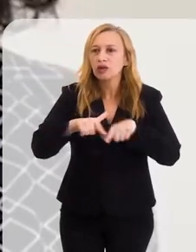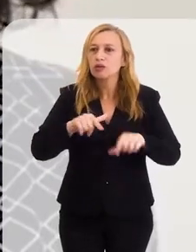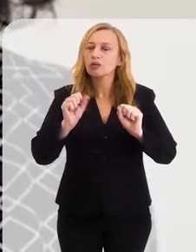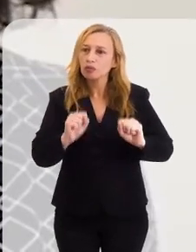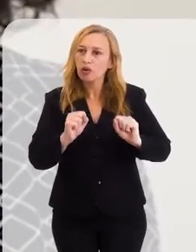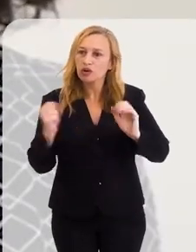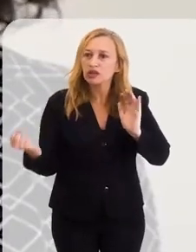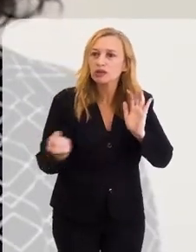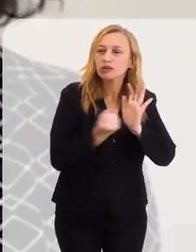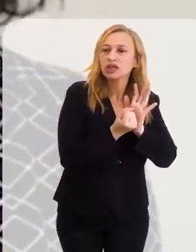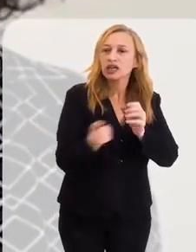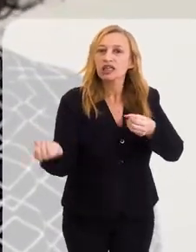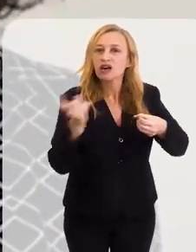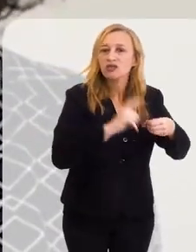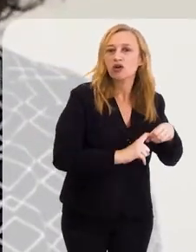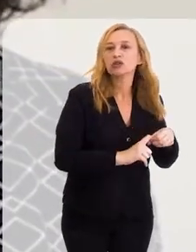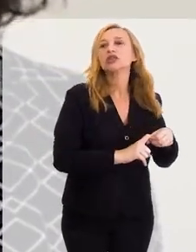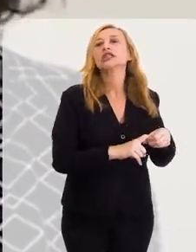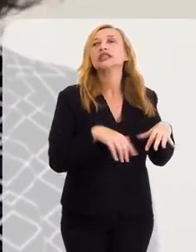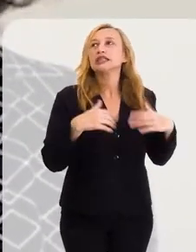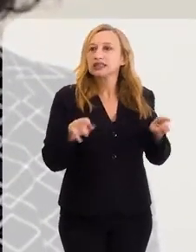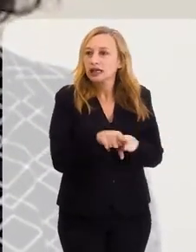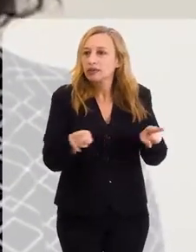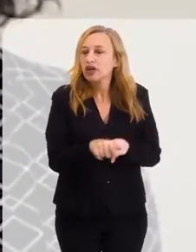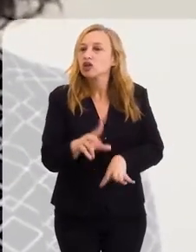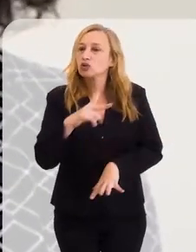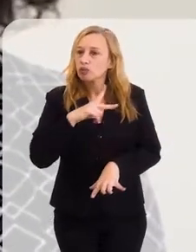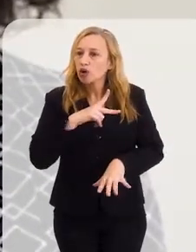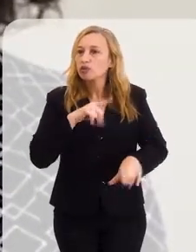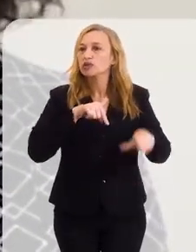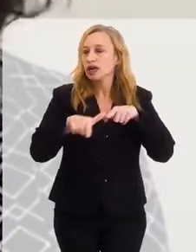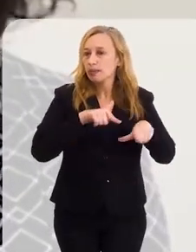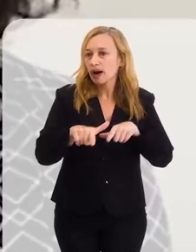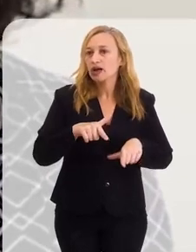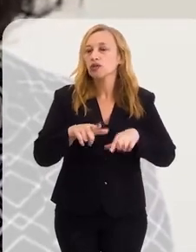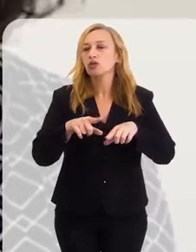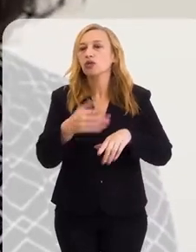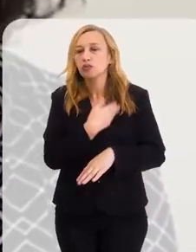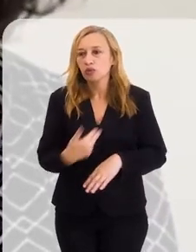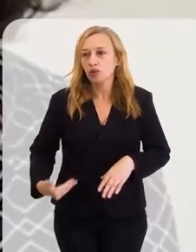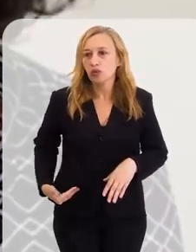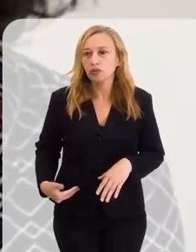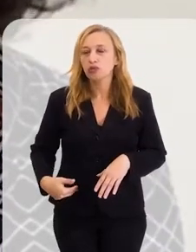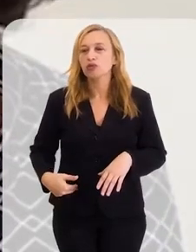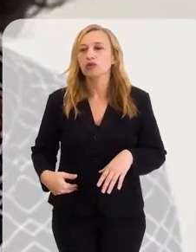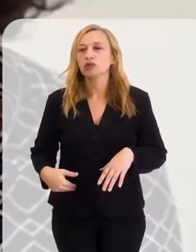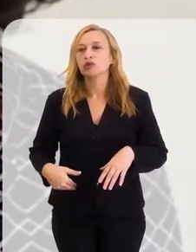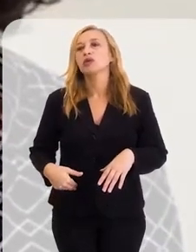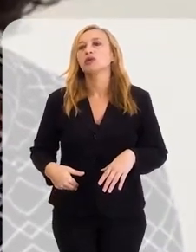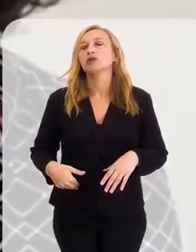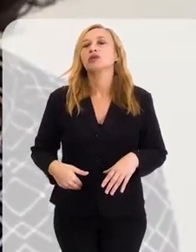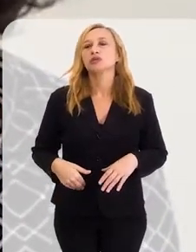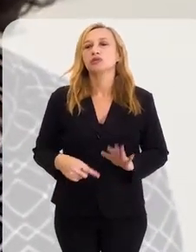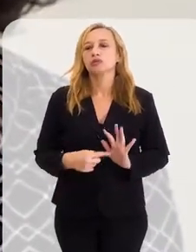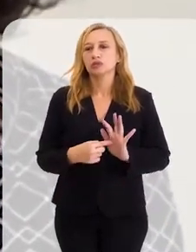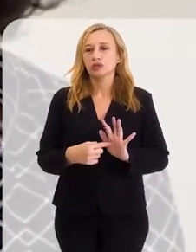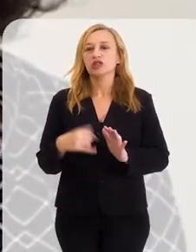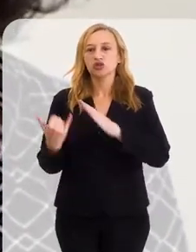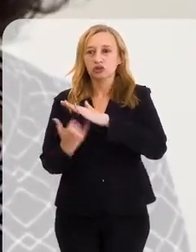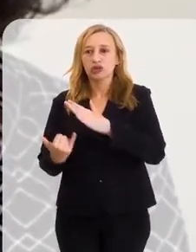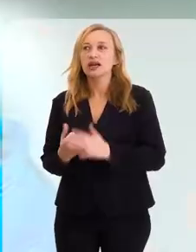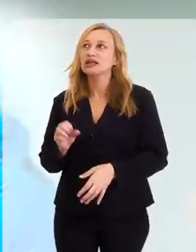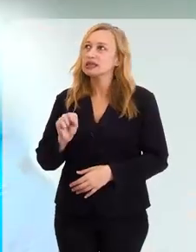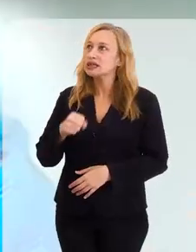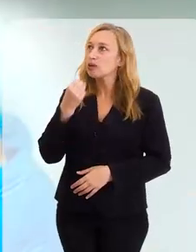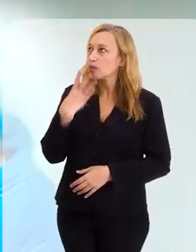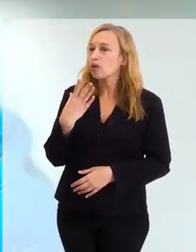do trabalhador que podem impactar, inclusive, na retomada e também no próprio serviço público prestado pelas instituições?